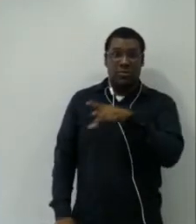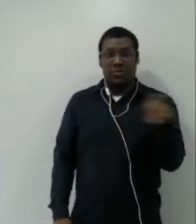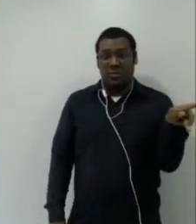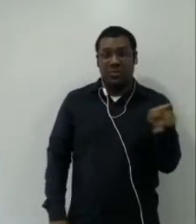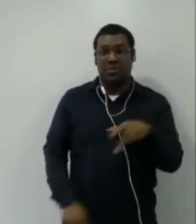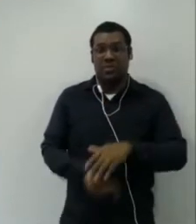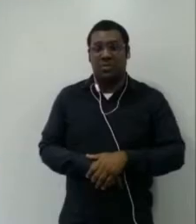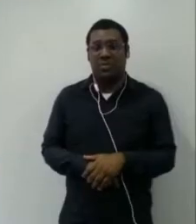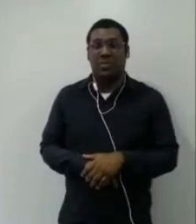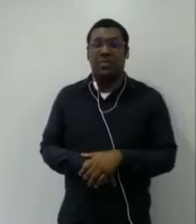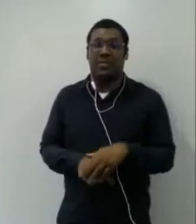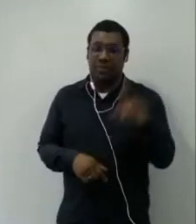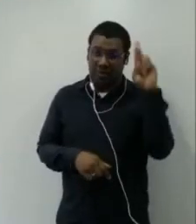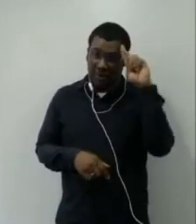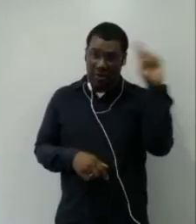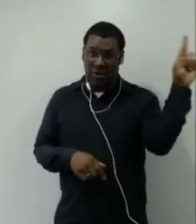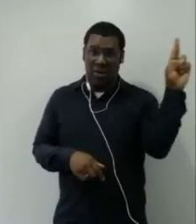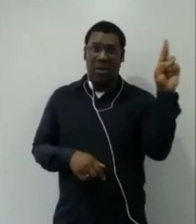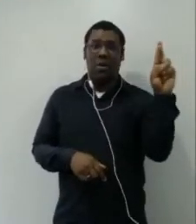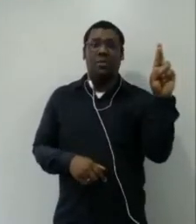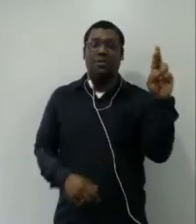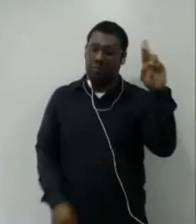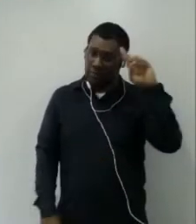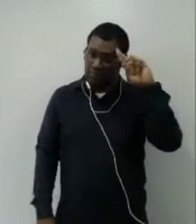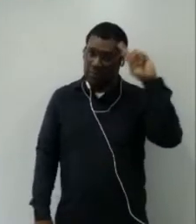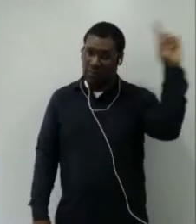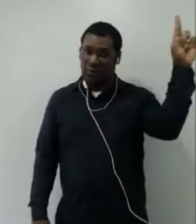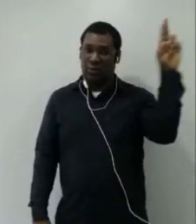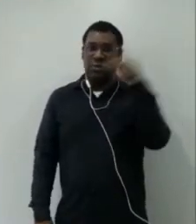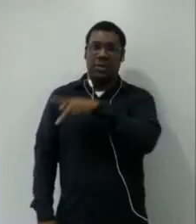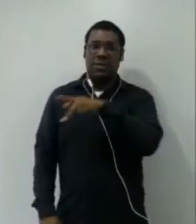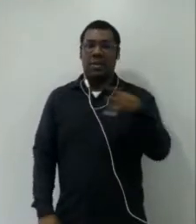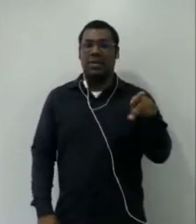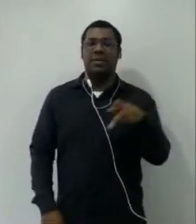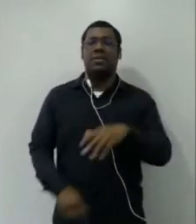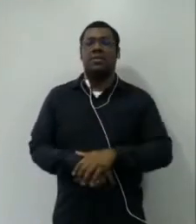Senhor presidente, por favor. Sim, doutor Duval, com a palavra.